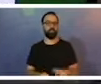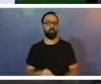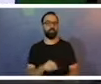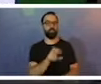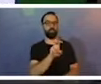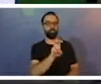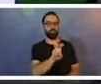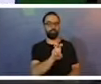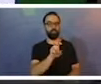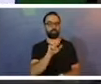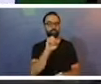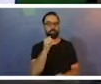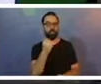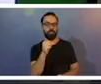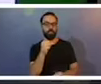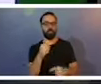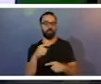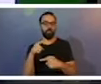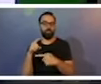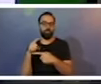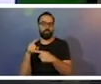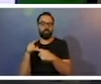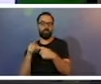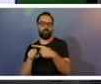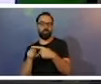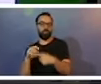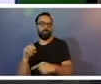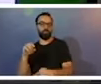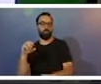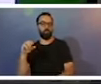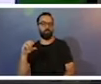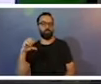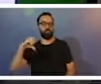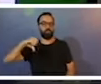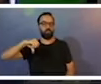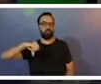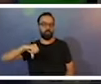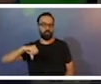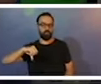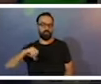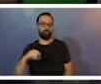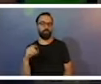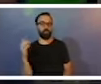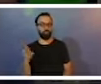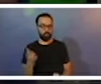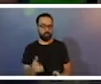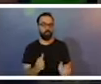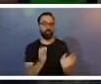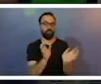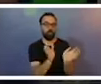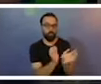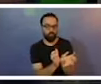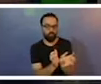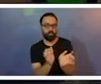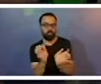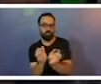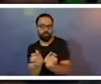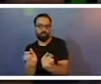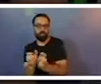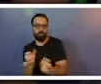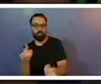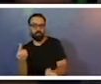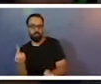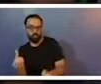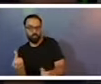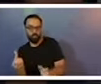58 dividido por 9. Em 58, há 6 grupos de 9